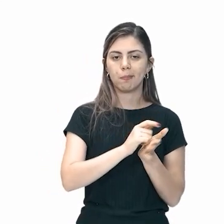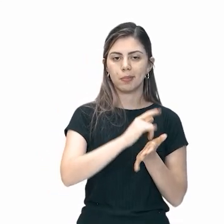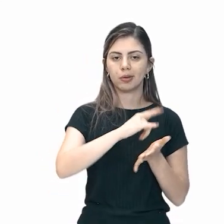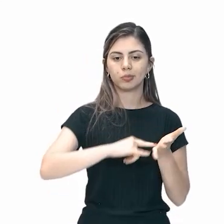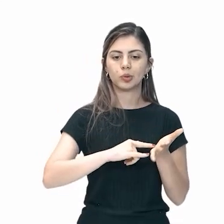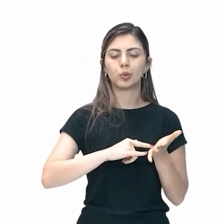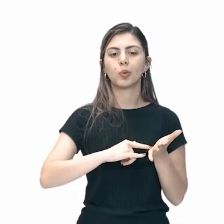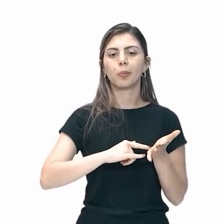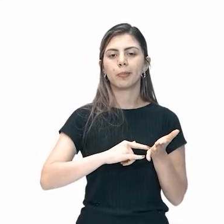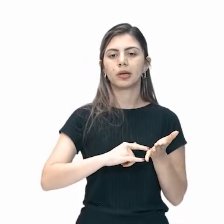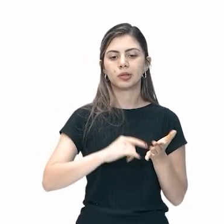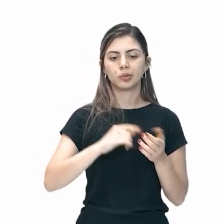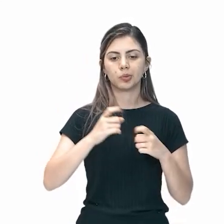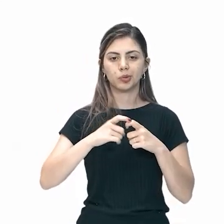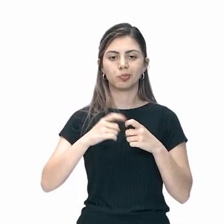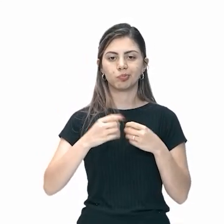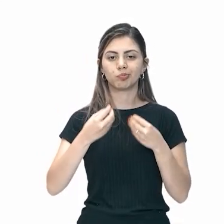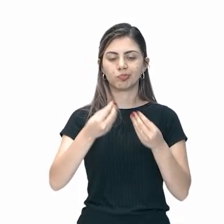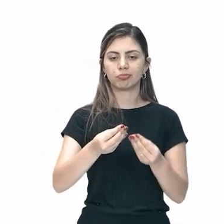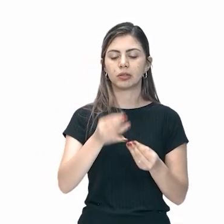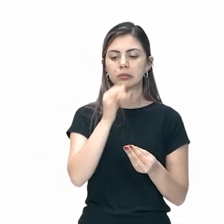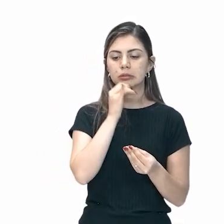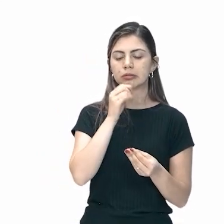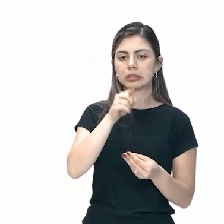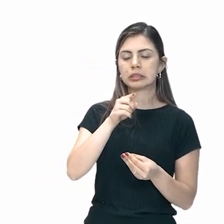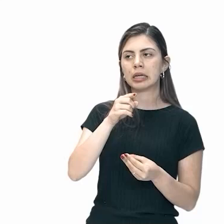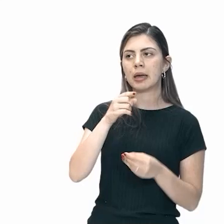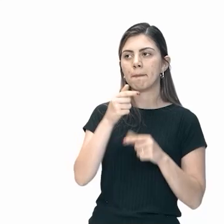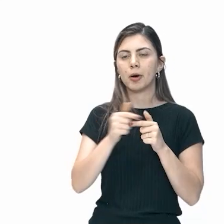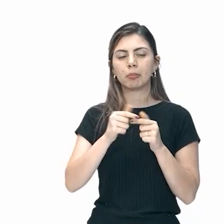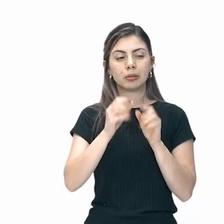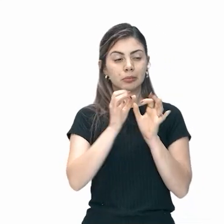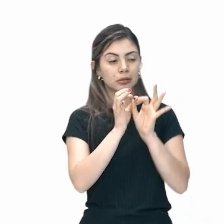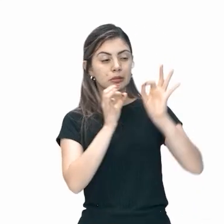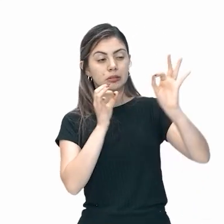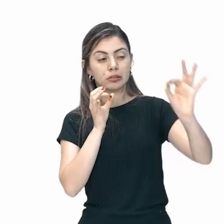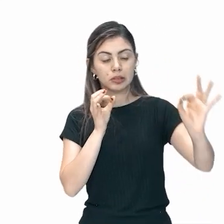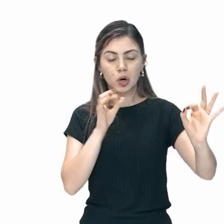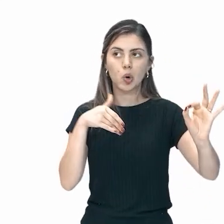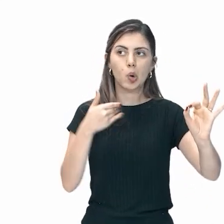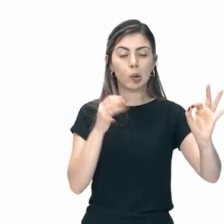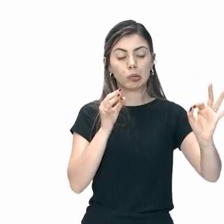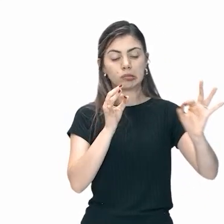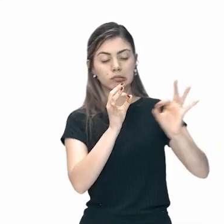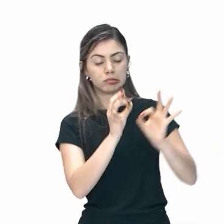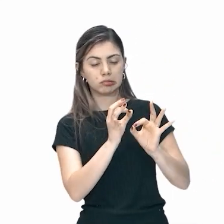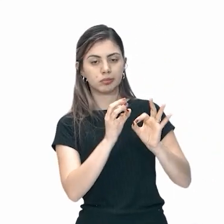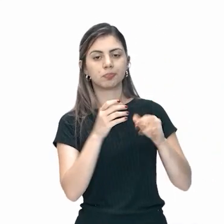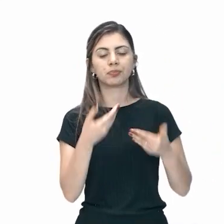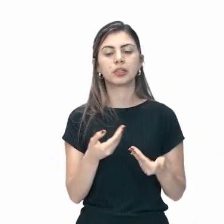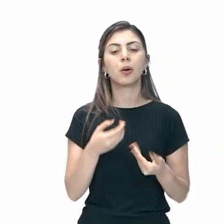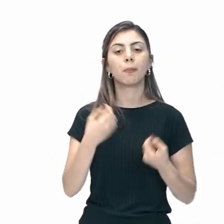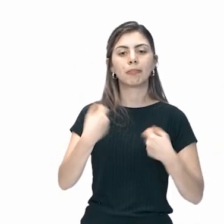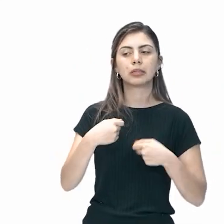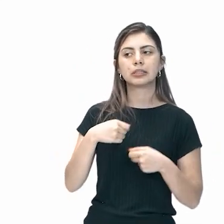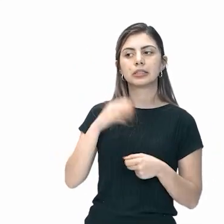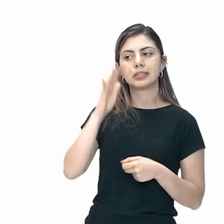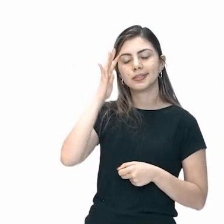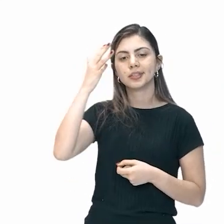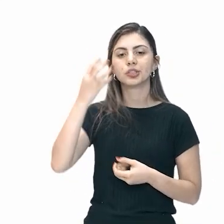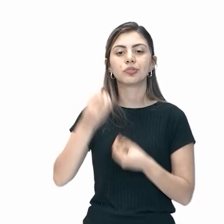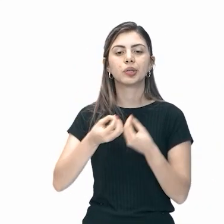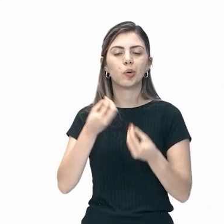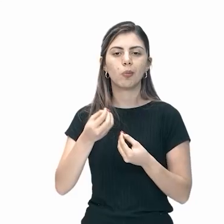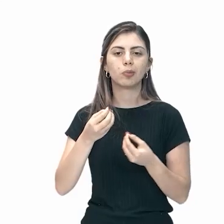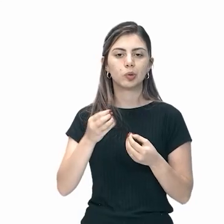Lembra, tu tem um problema de enxergar de perto ou de longe. Para tu corrigir esse problema, tu precisa utilizar uma